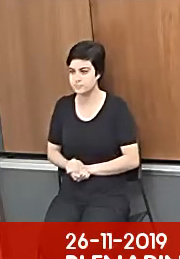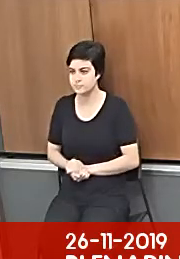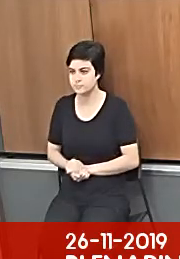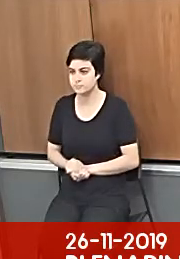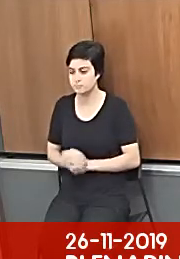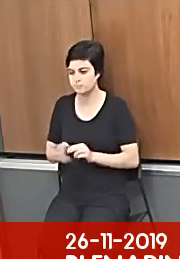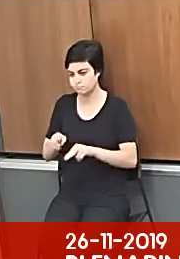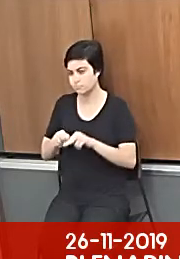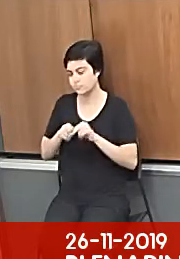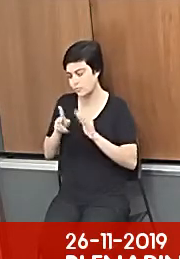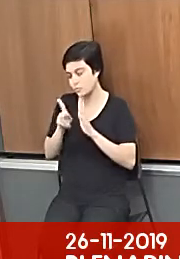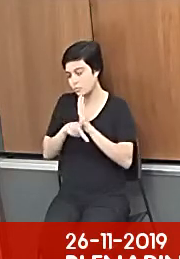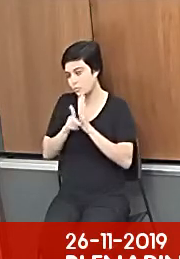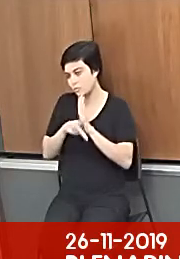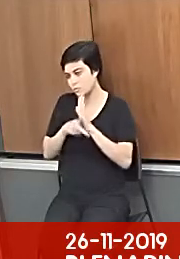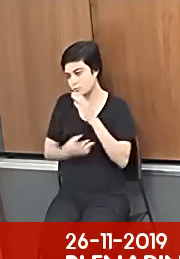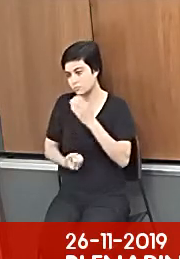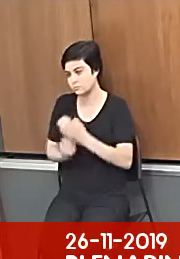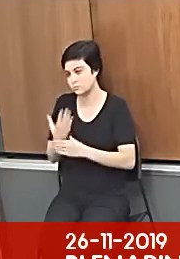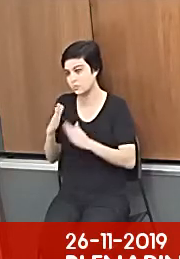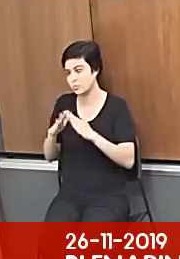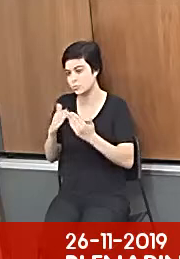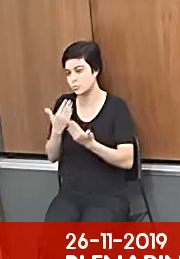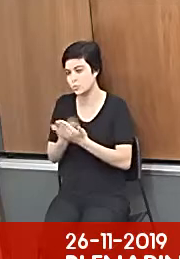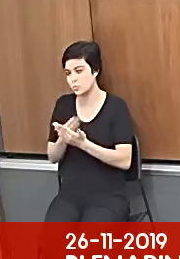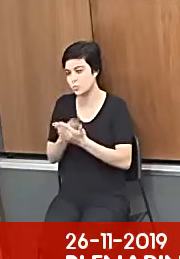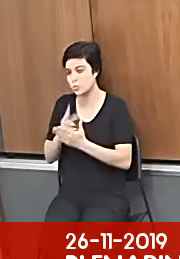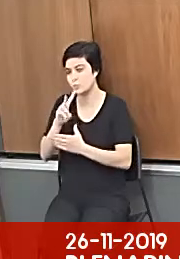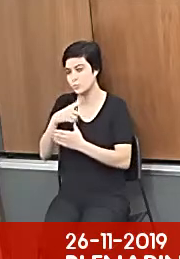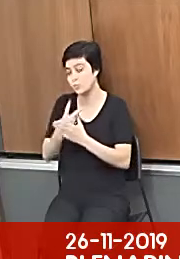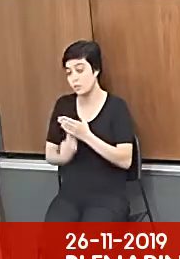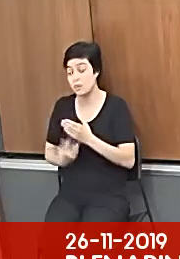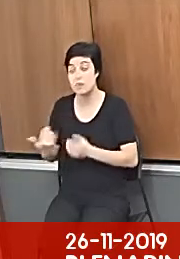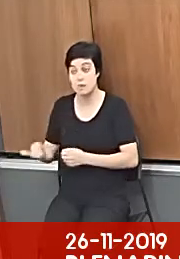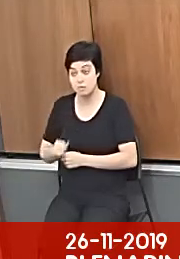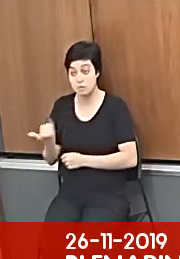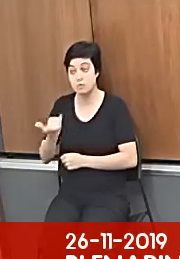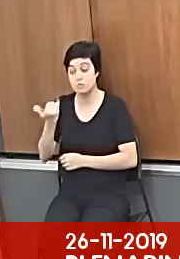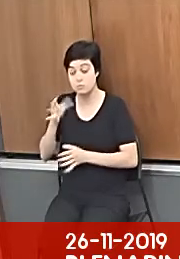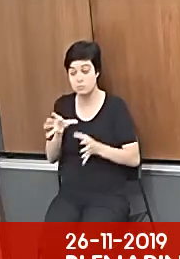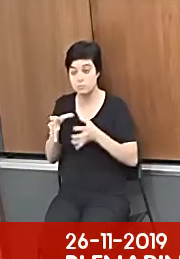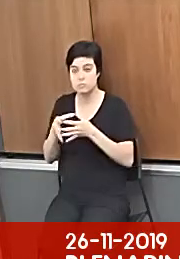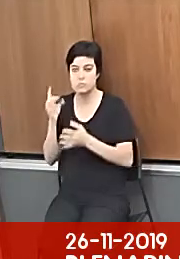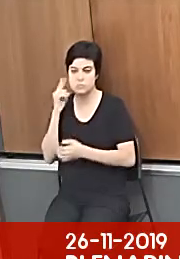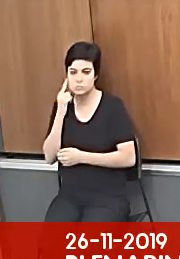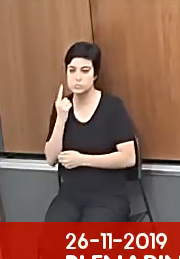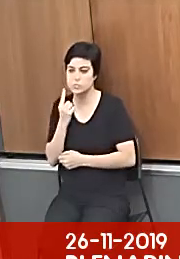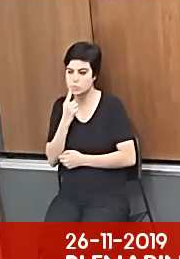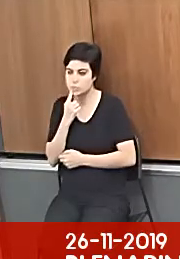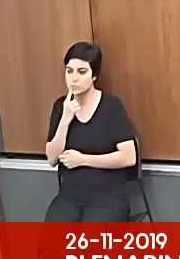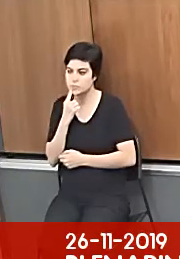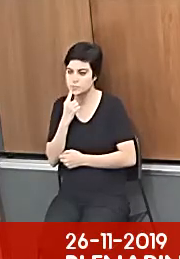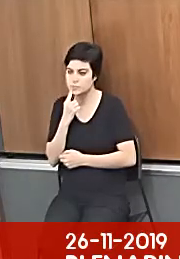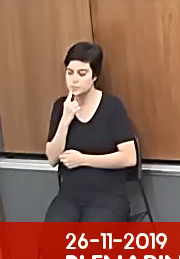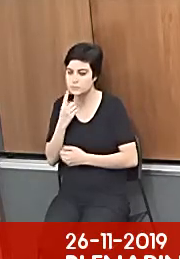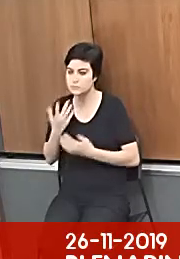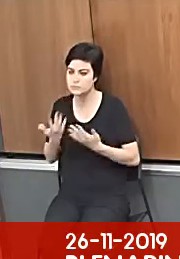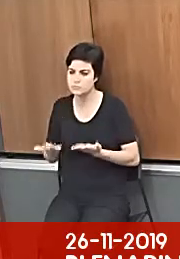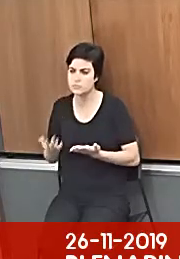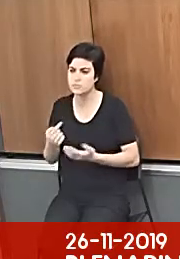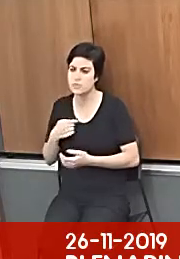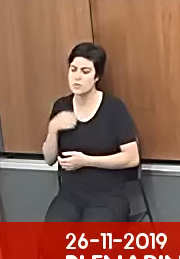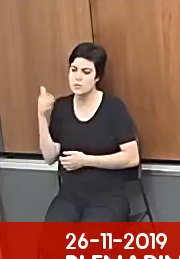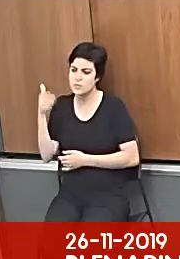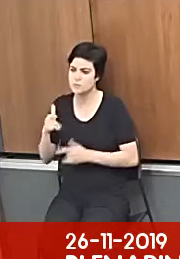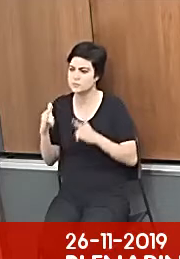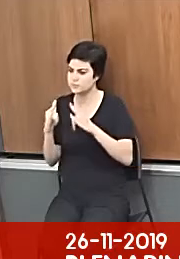sobre esse projeto, né, de criação de escola bilíngue, tão importante para a comunidade surda. Eu estive no